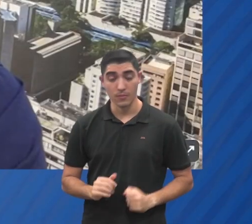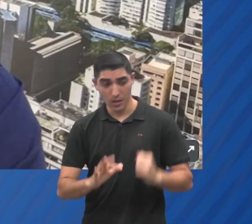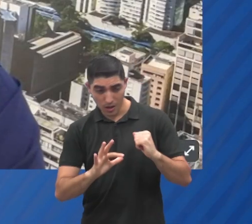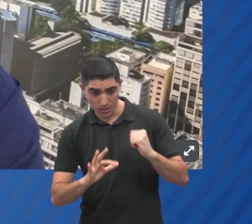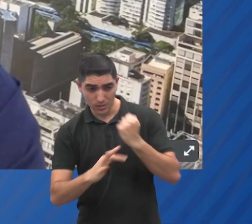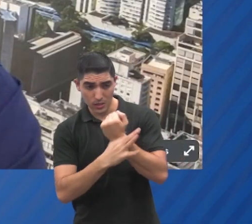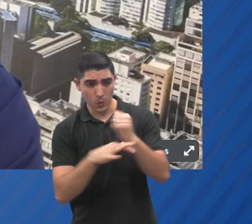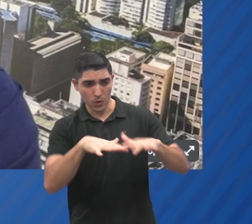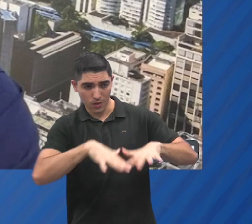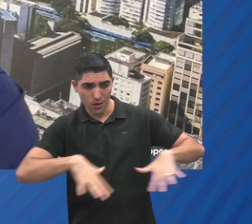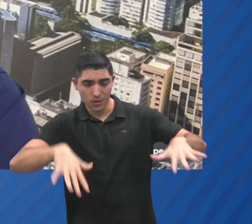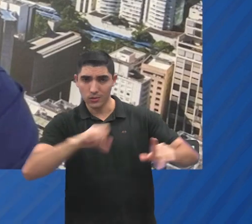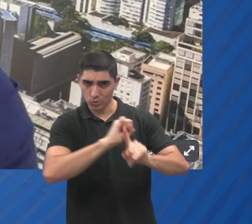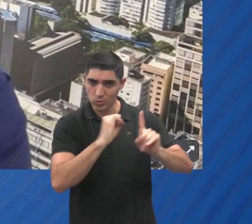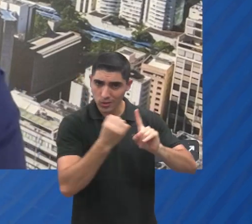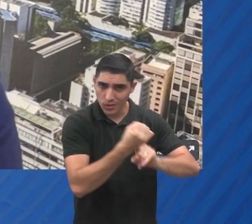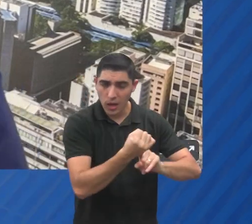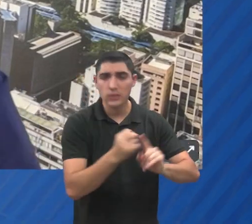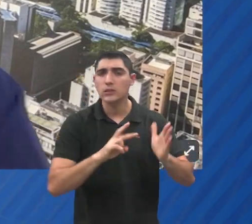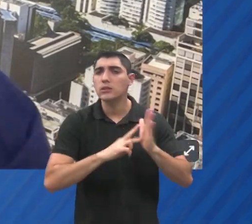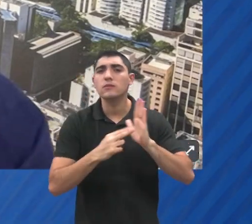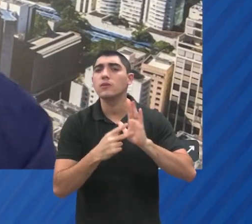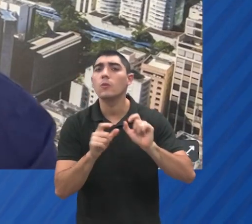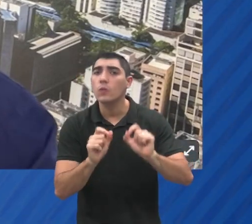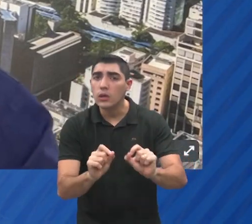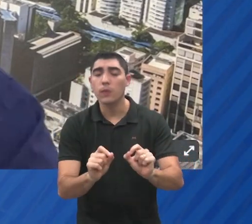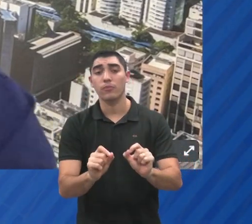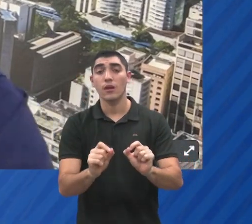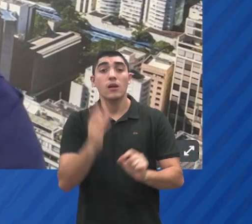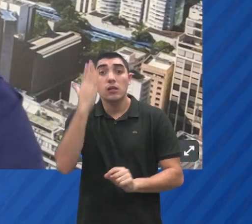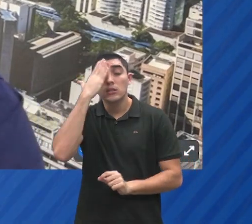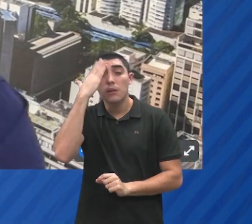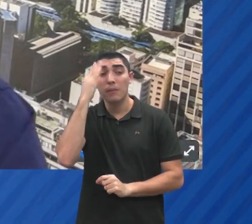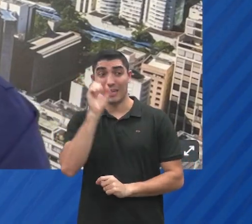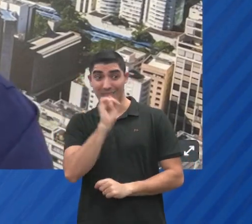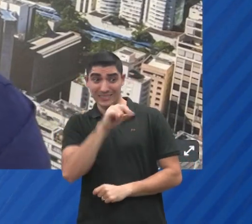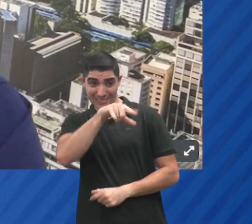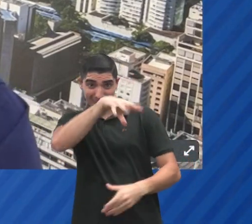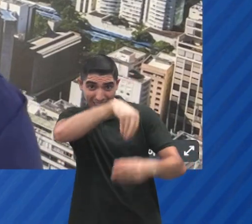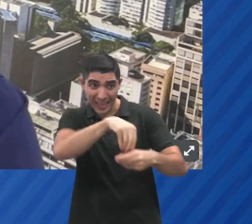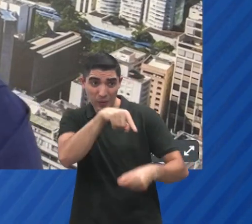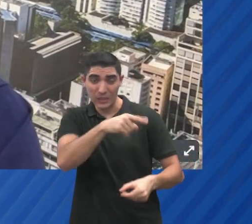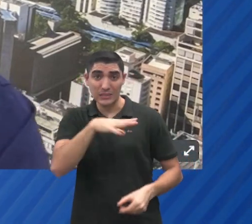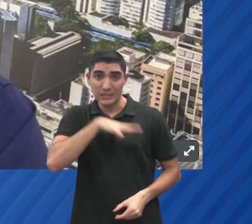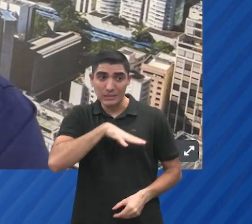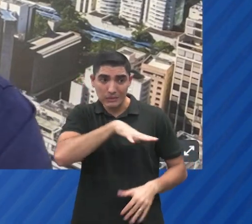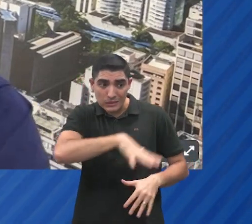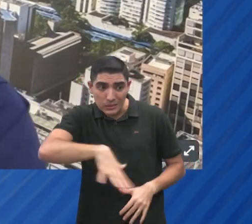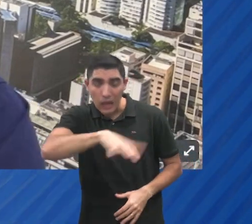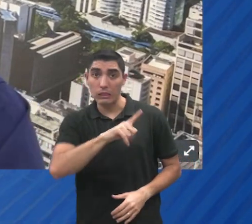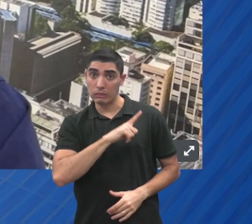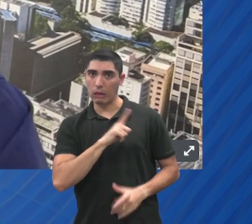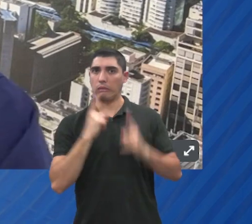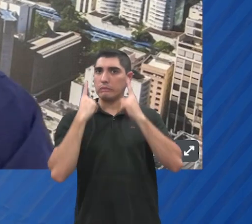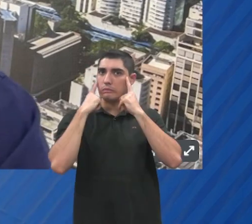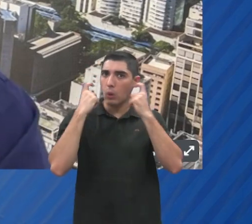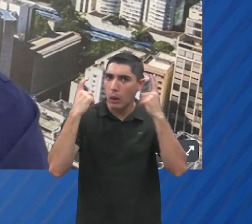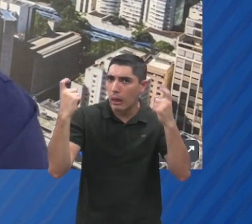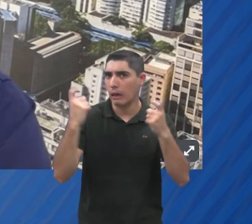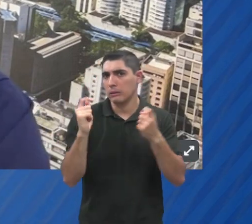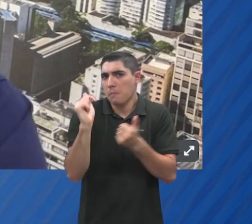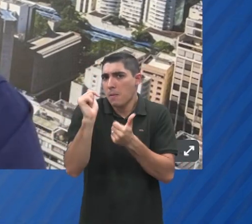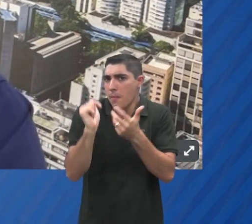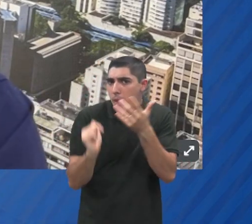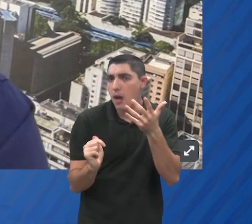A segurança pública tem a ver, naturalmente, com a intensidade da violência que acontece em algumas cidades. A